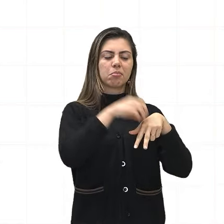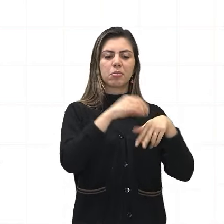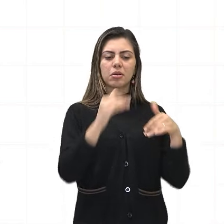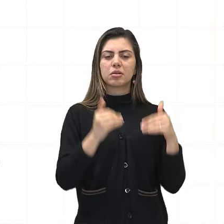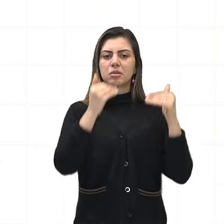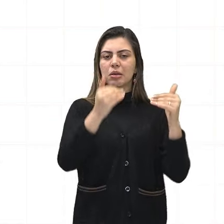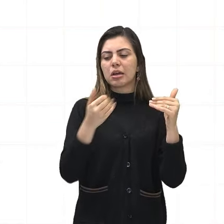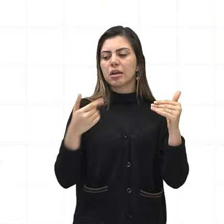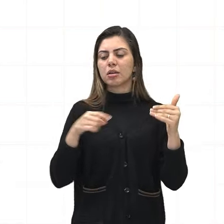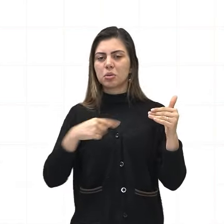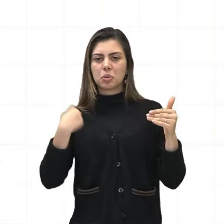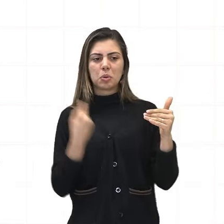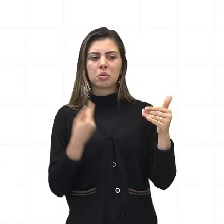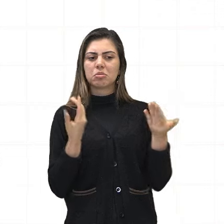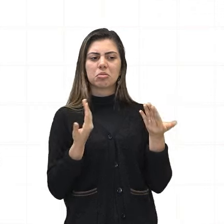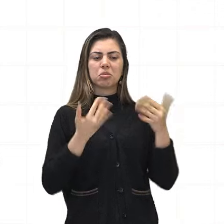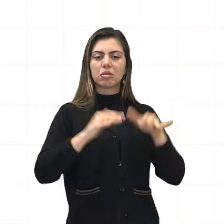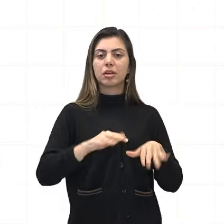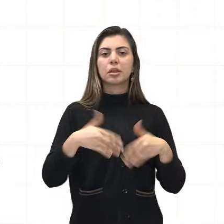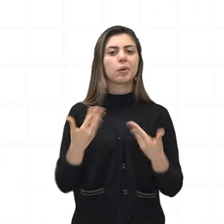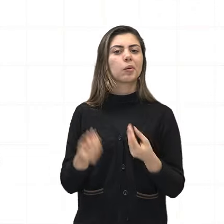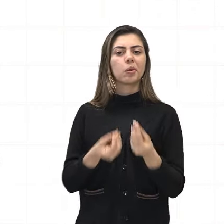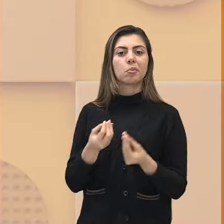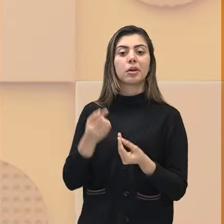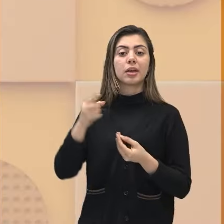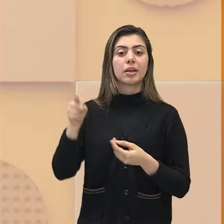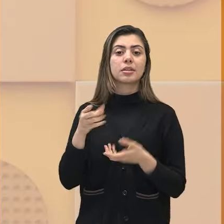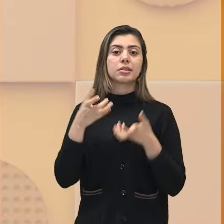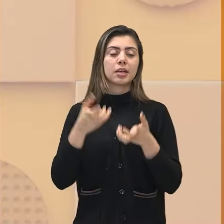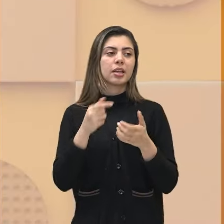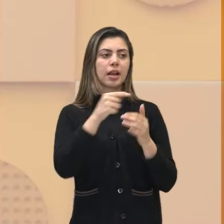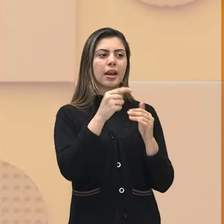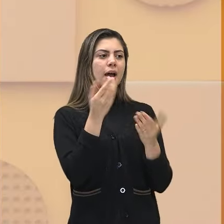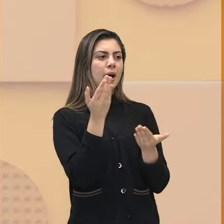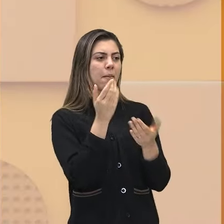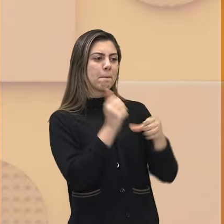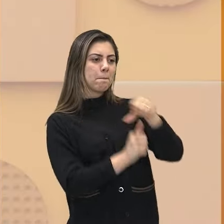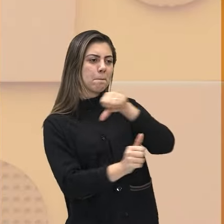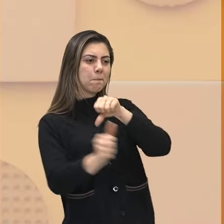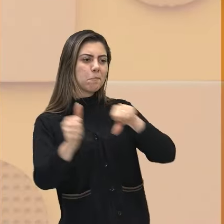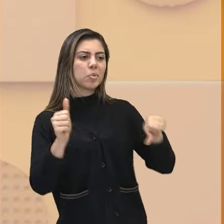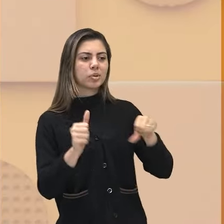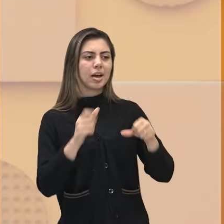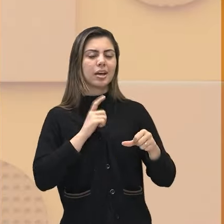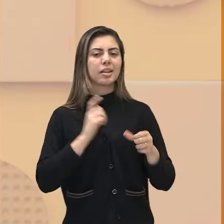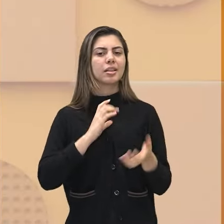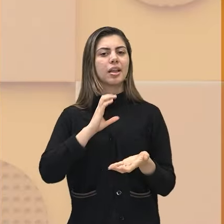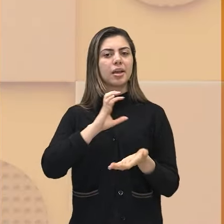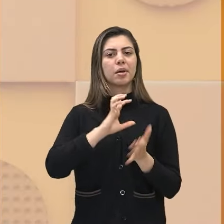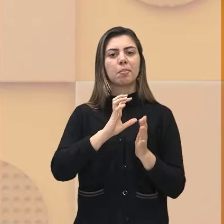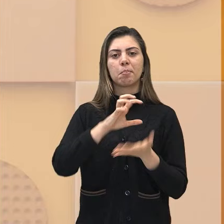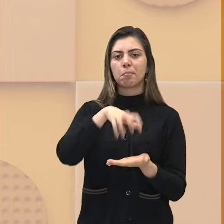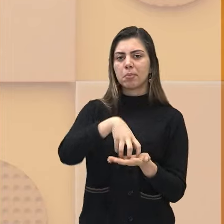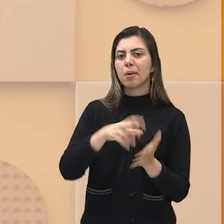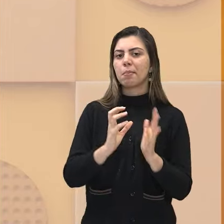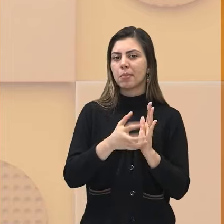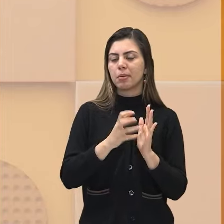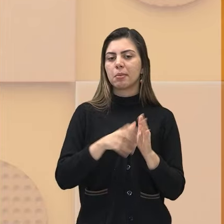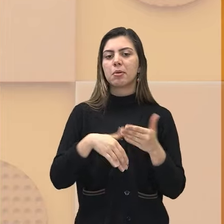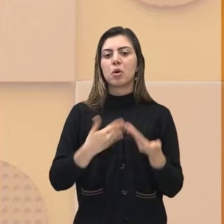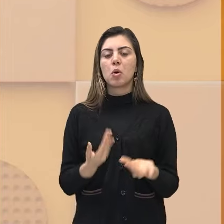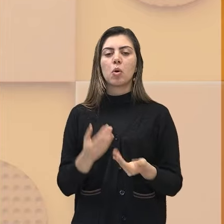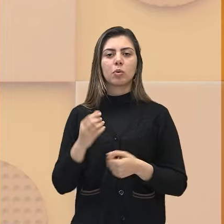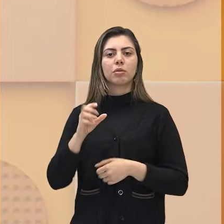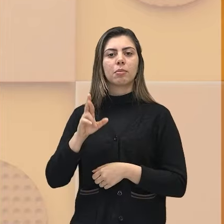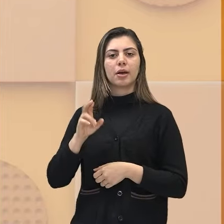resta? Derrubar esse absolutismo monárquico e, no máximo, transformar numa monarquia constitucional ou numa república. Mas,